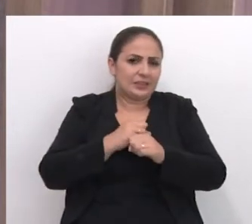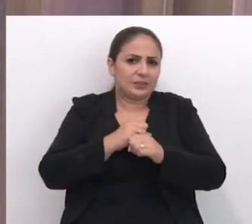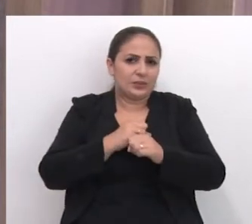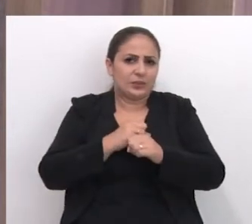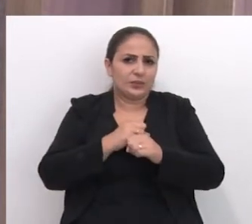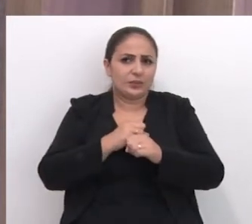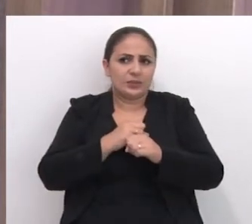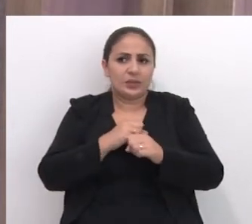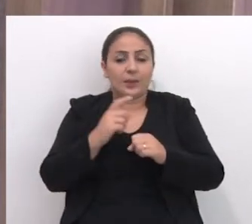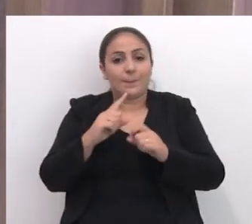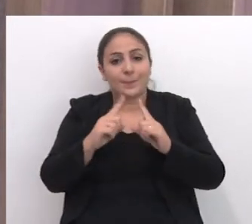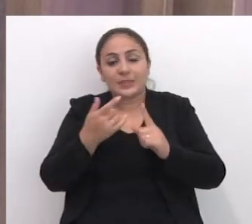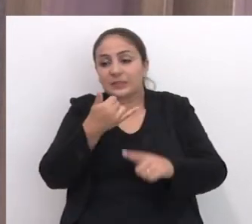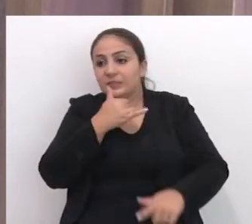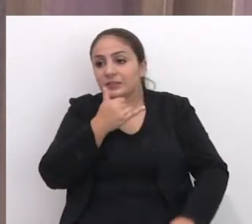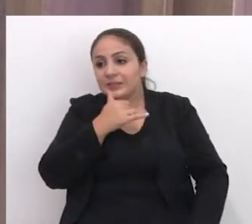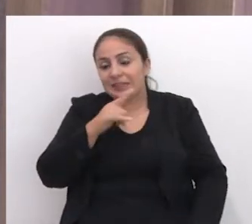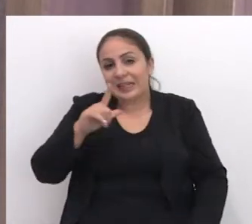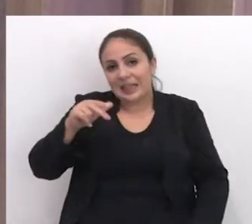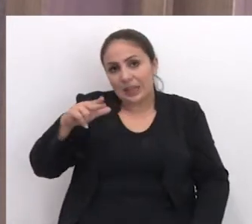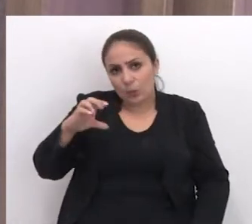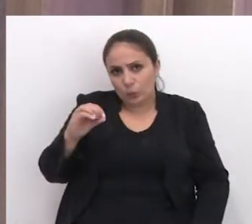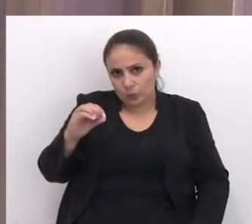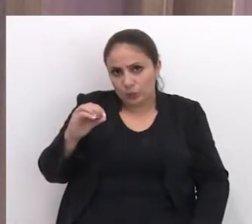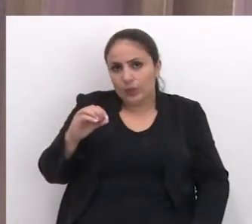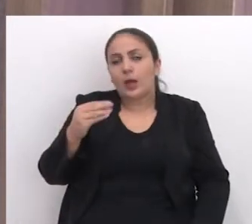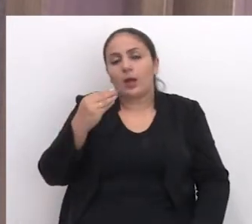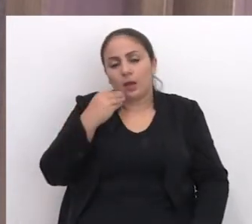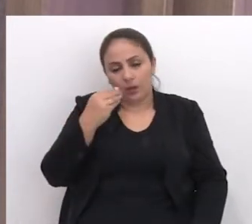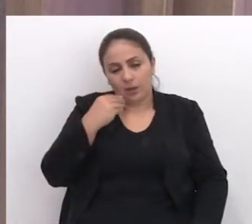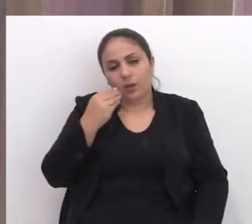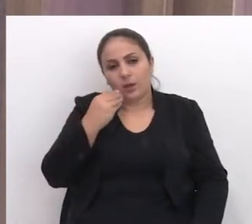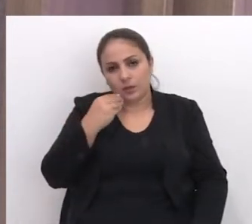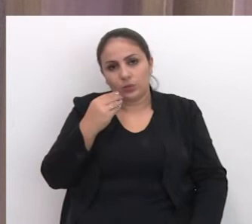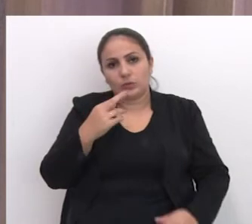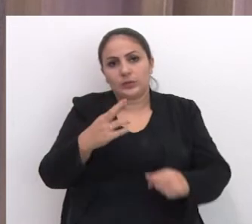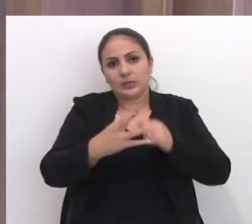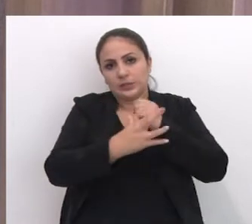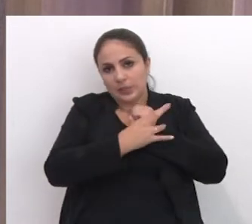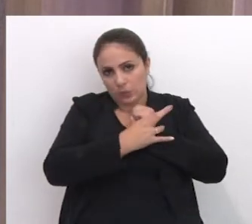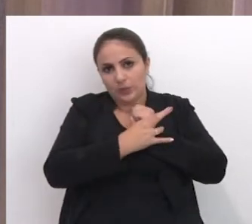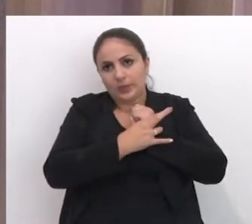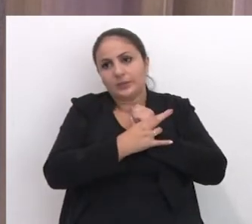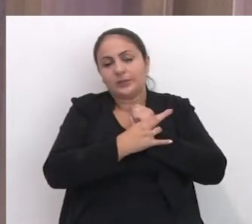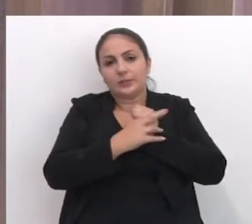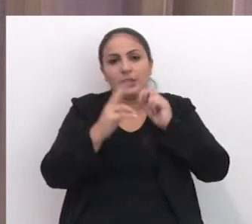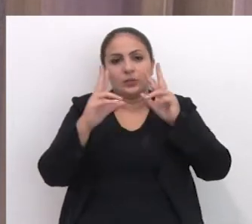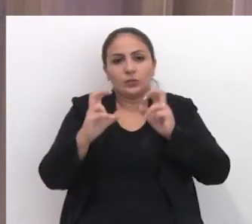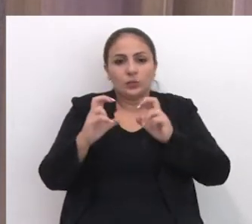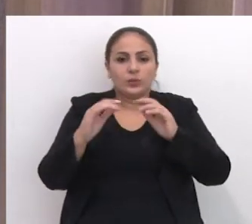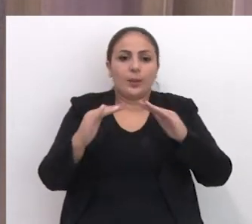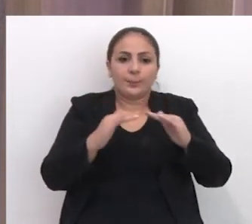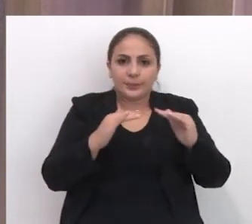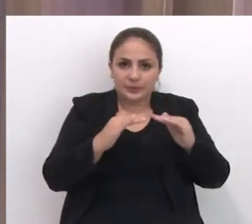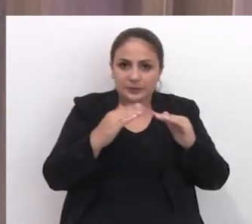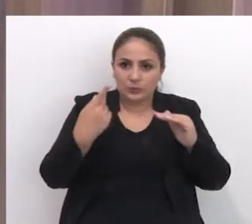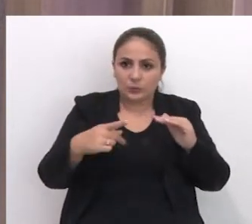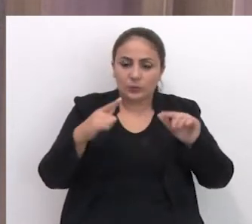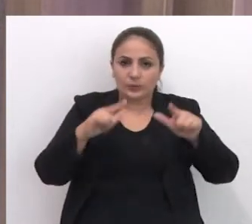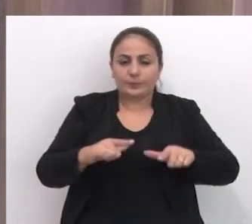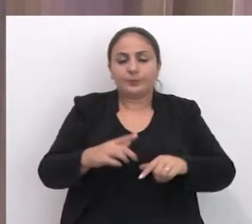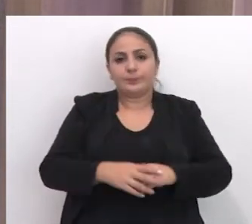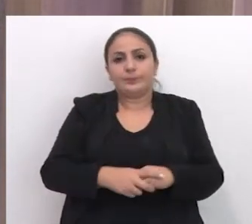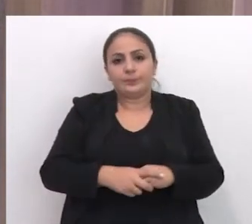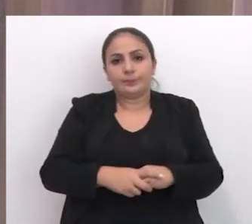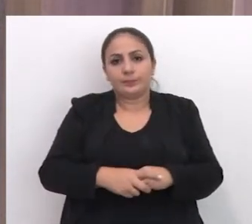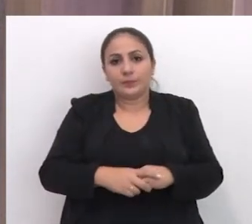início e, infelizmente, agora, por um laudo, né, claro que assegura as questões de habitação daquele